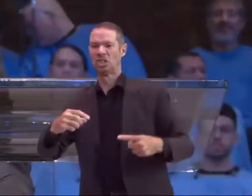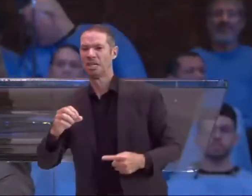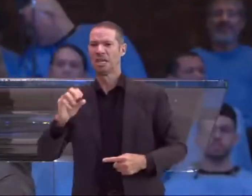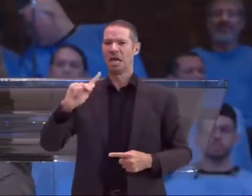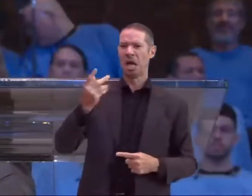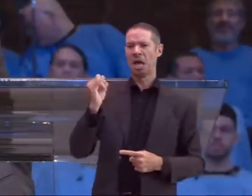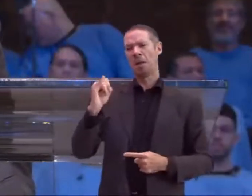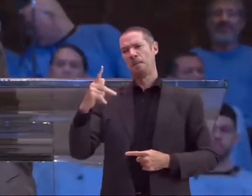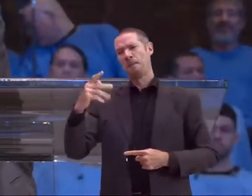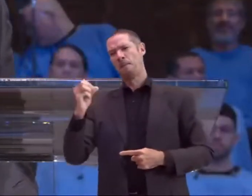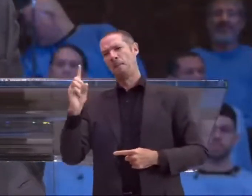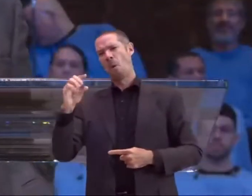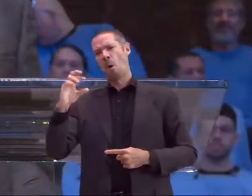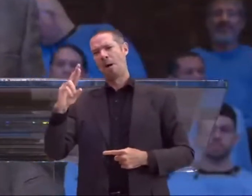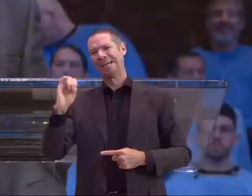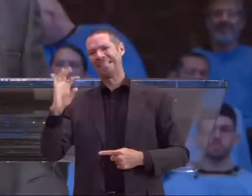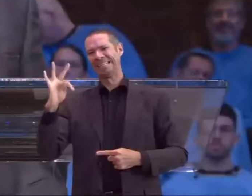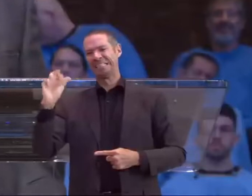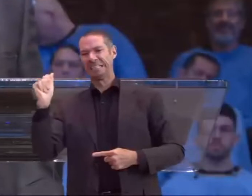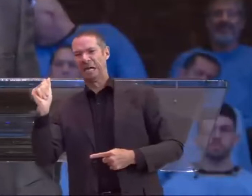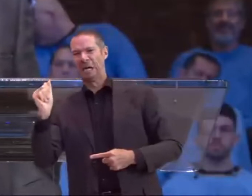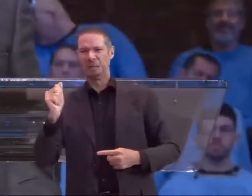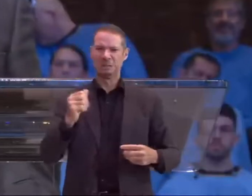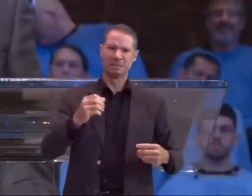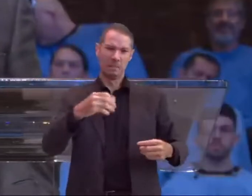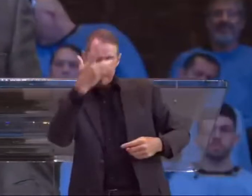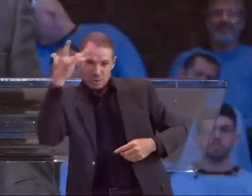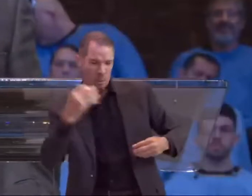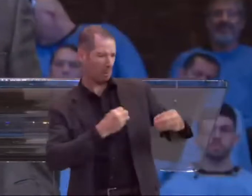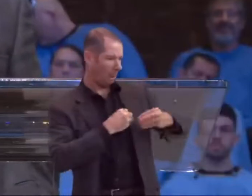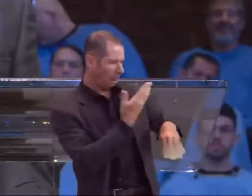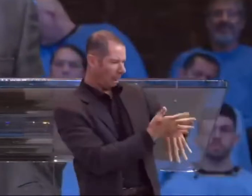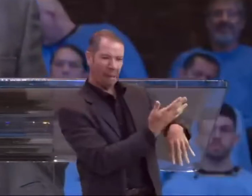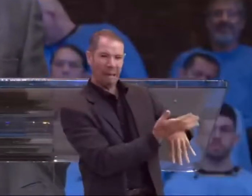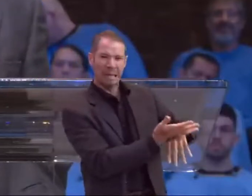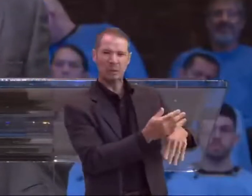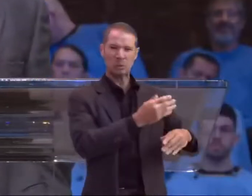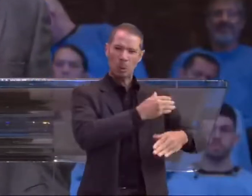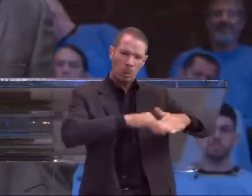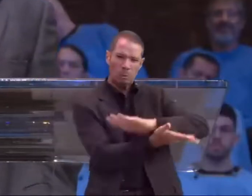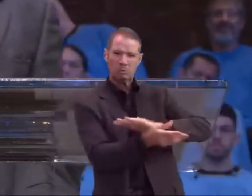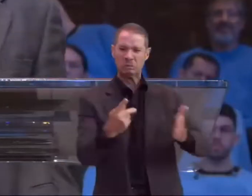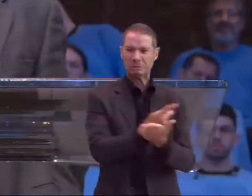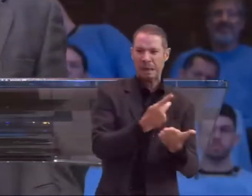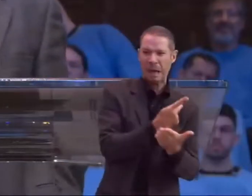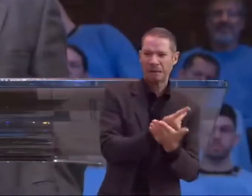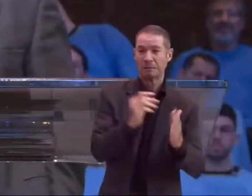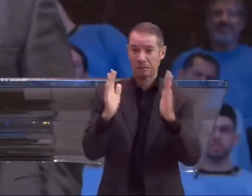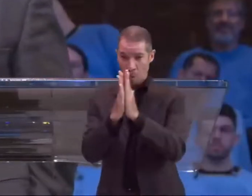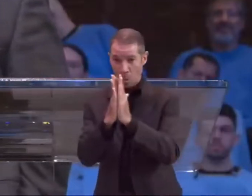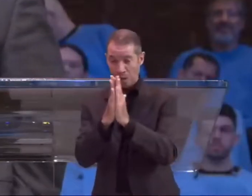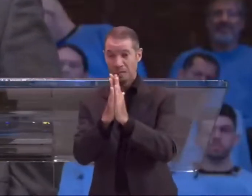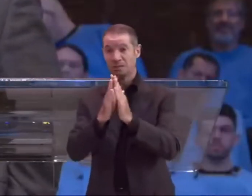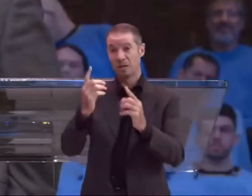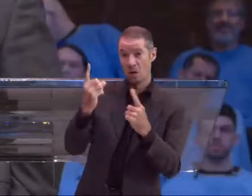hipócrita. E ele diz, isso não é oração. E eu vou ensinar, ao invés da oração do hipócrita, a